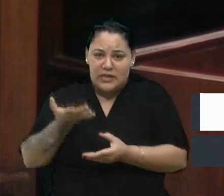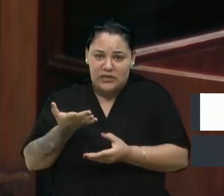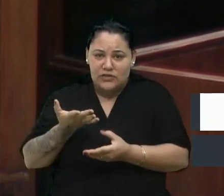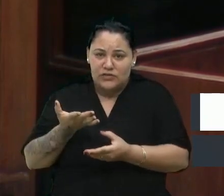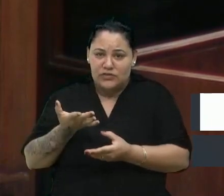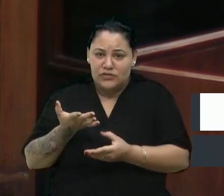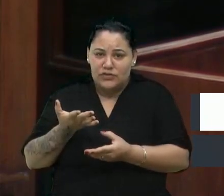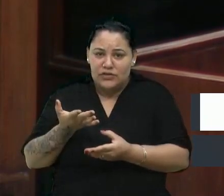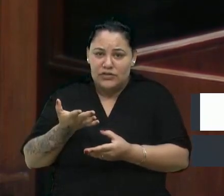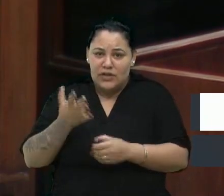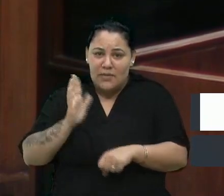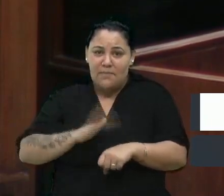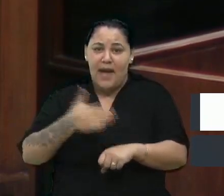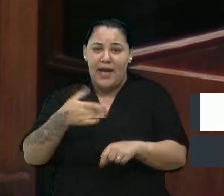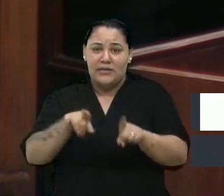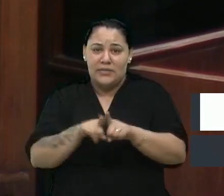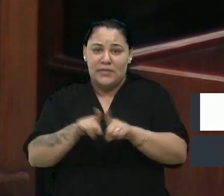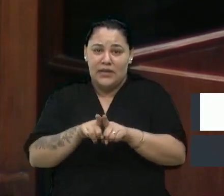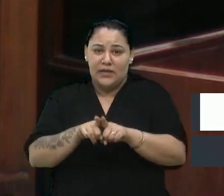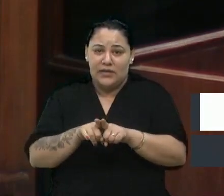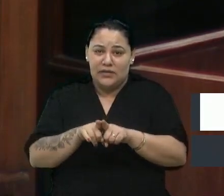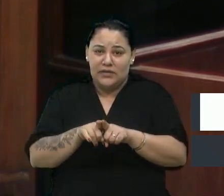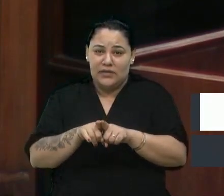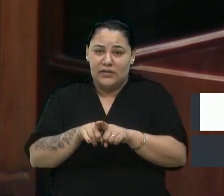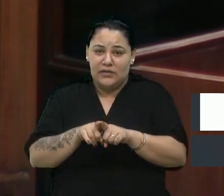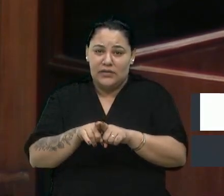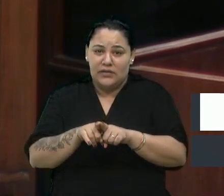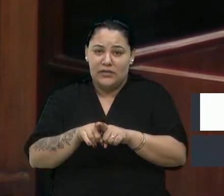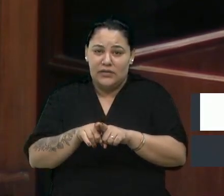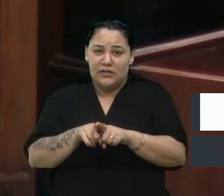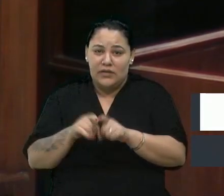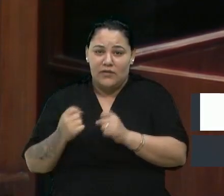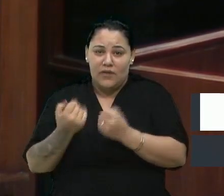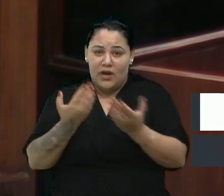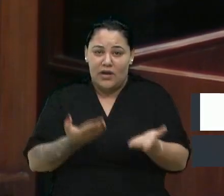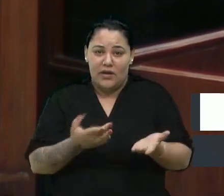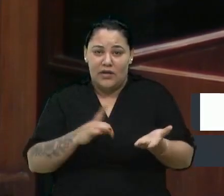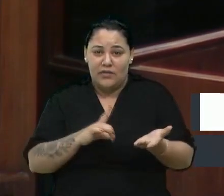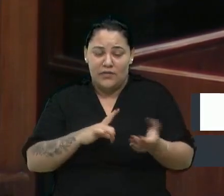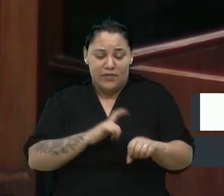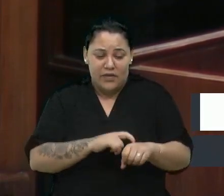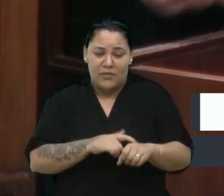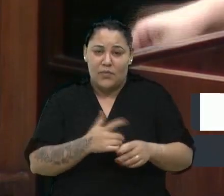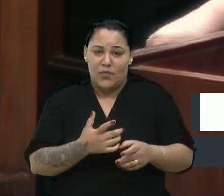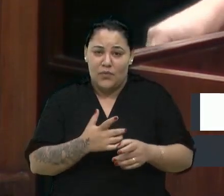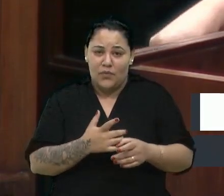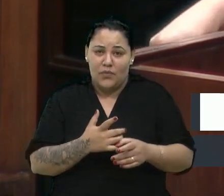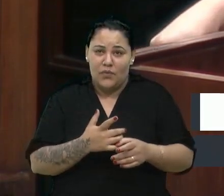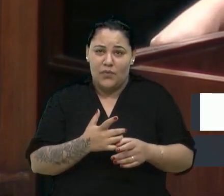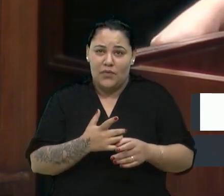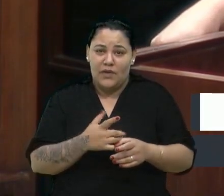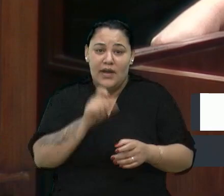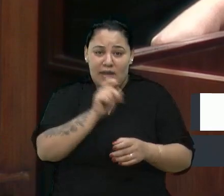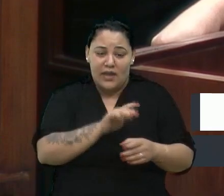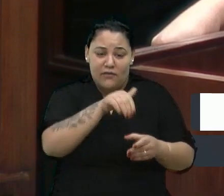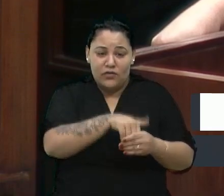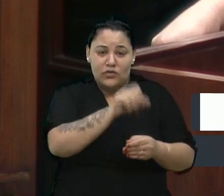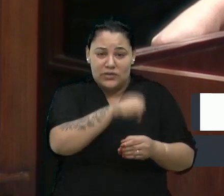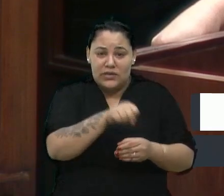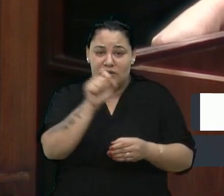vou trazer, não deu tempo porque foi a 00:10 que terminou. Cuidem quem votou pelo sim e quem votou pelo